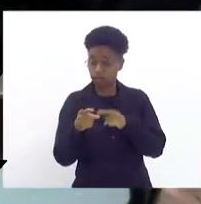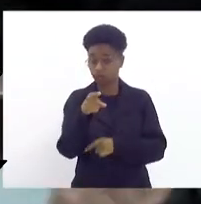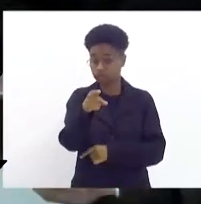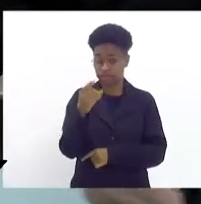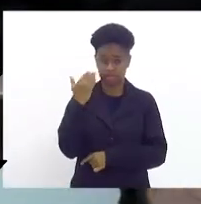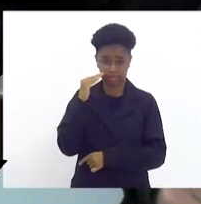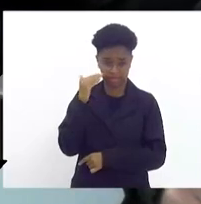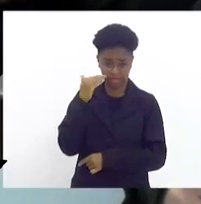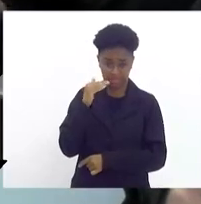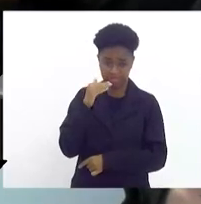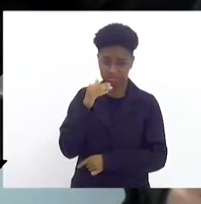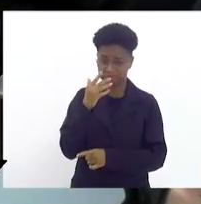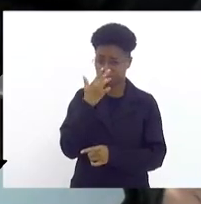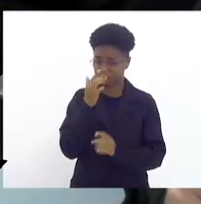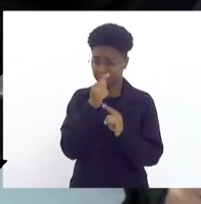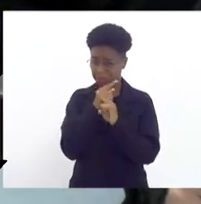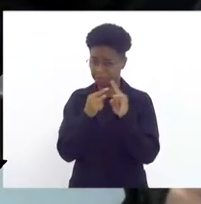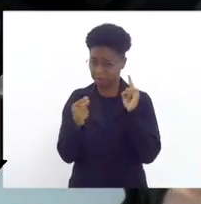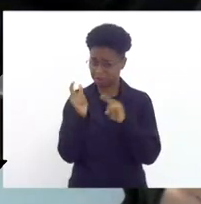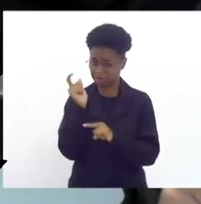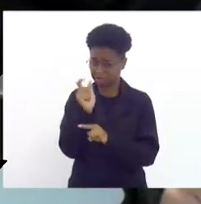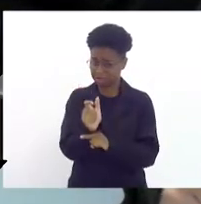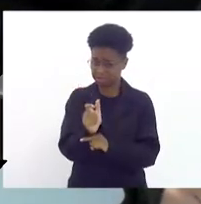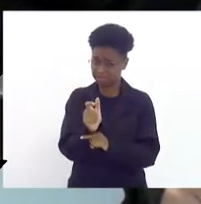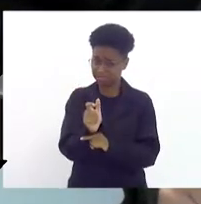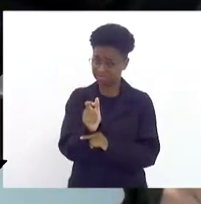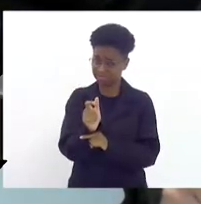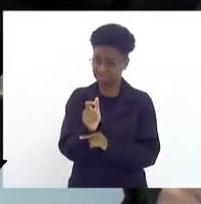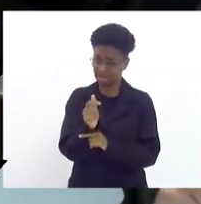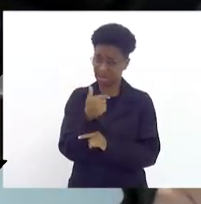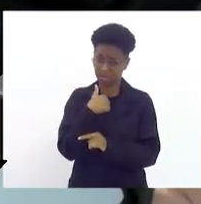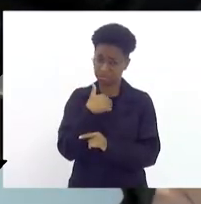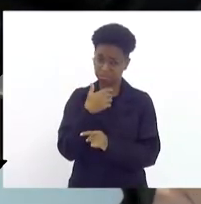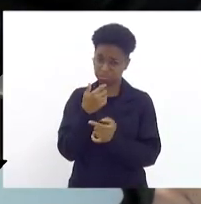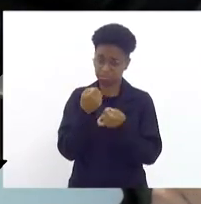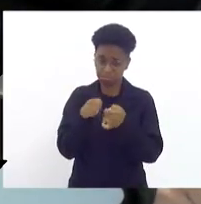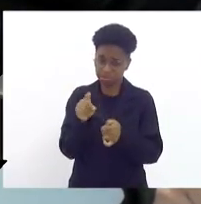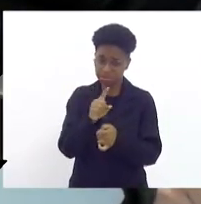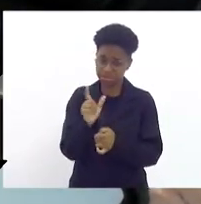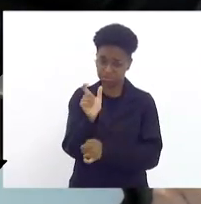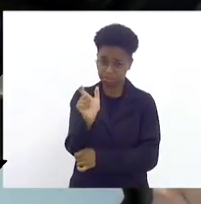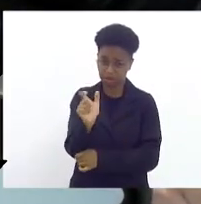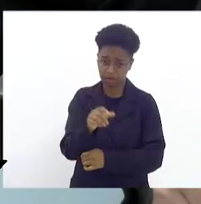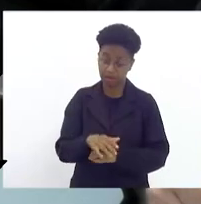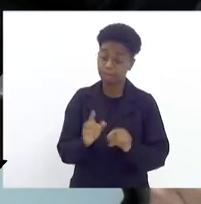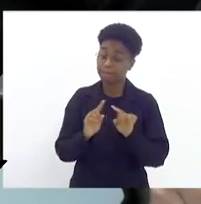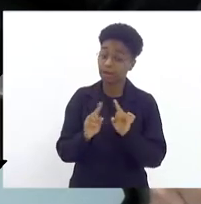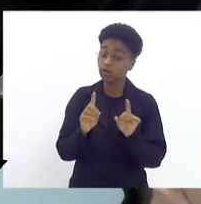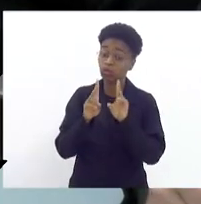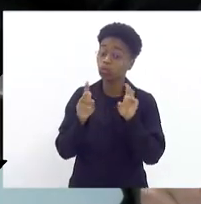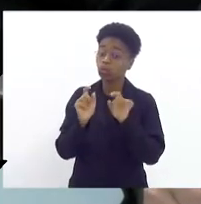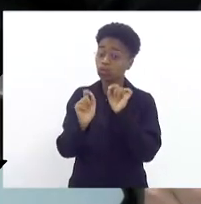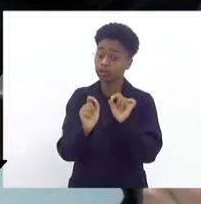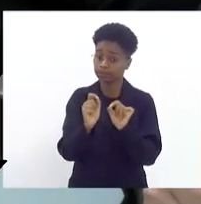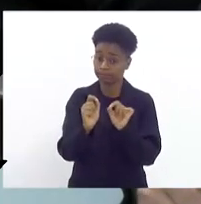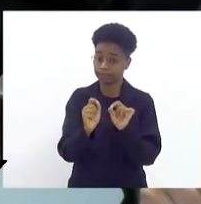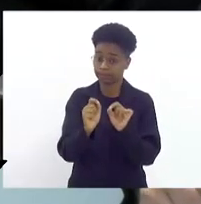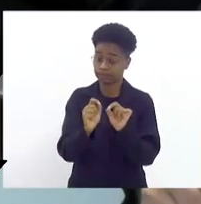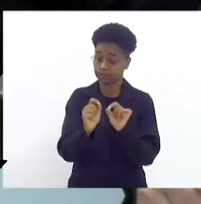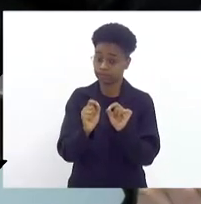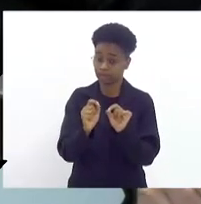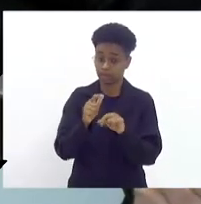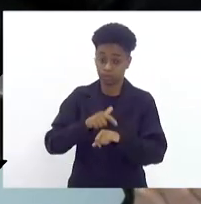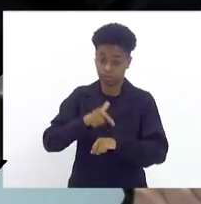veda a crítica, eu não faço questão dela. Veja, a questão foi a seguinte... Quando houve